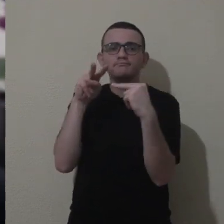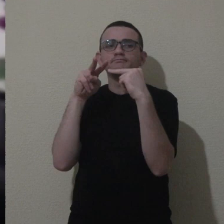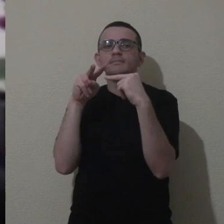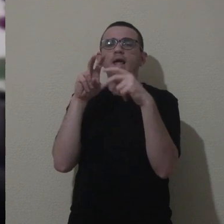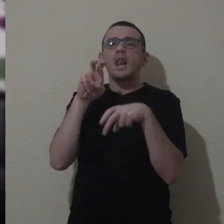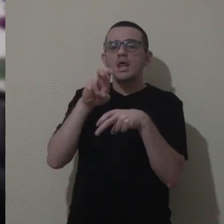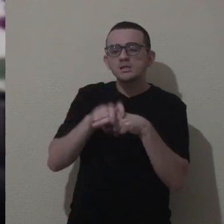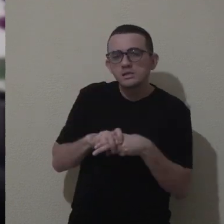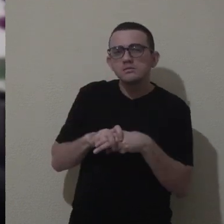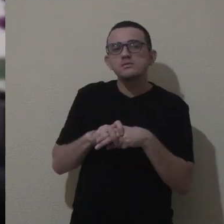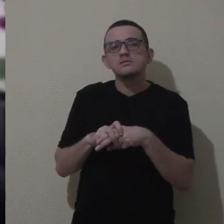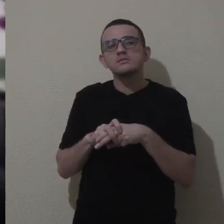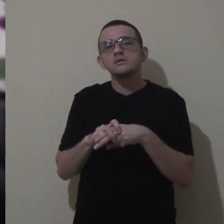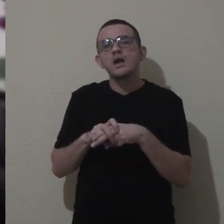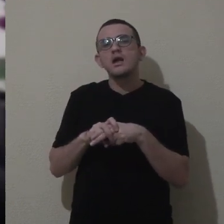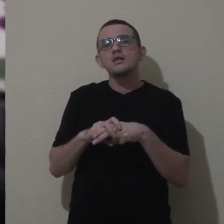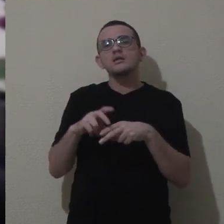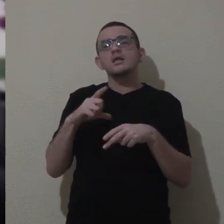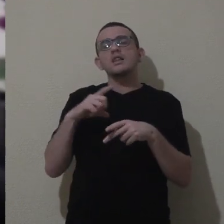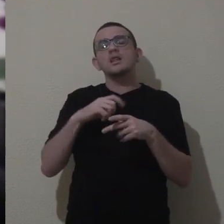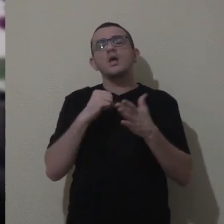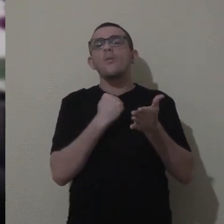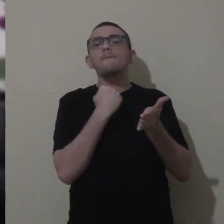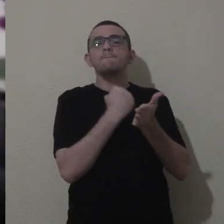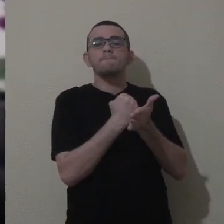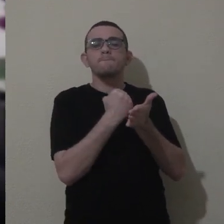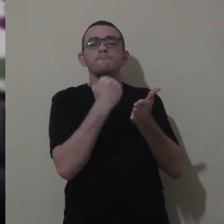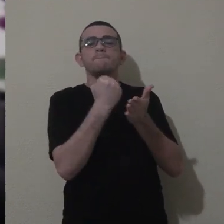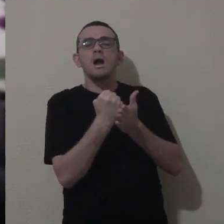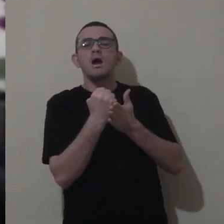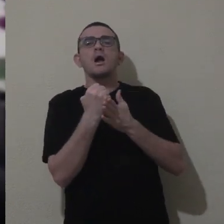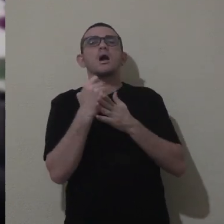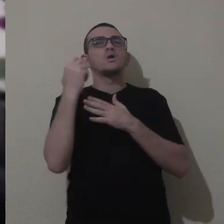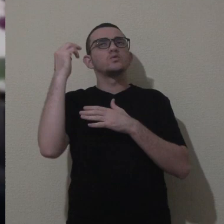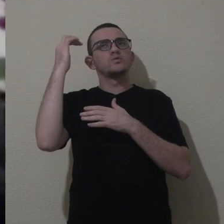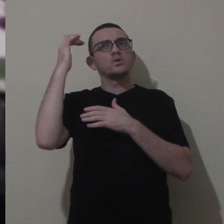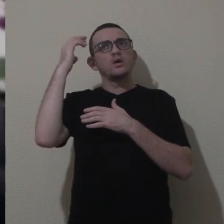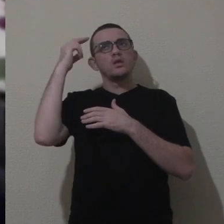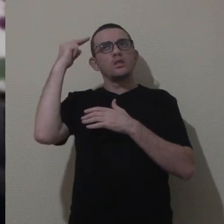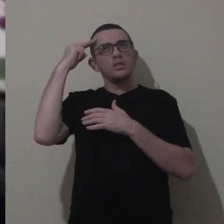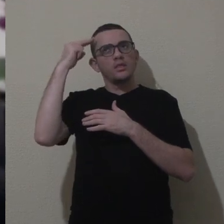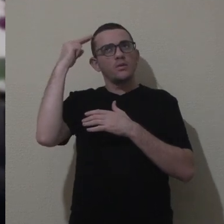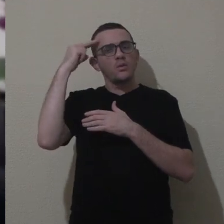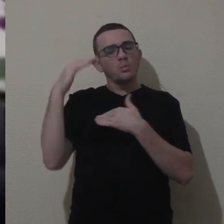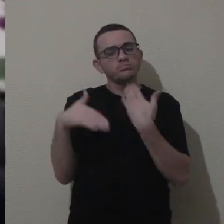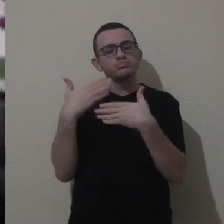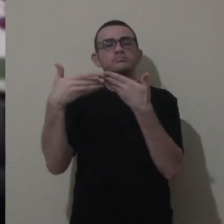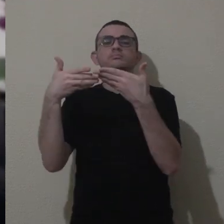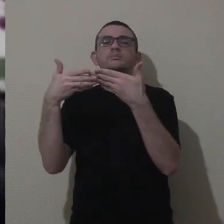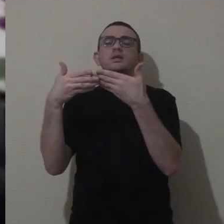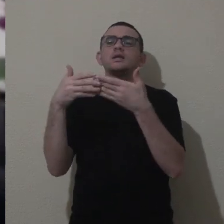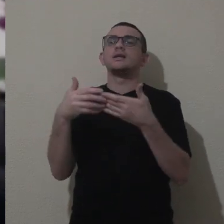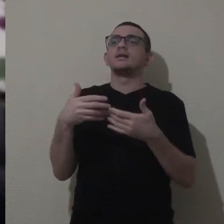realmente senta, né, então tem alguns marcos, né, neurológicos de desenvolvimento. E a criança,